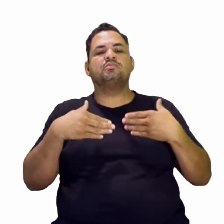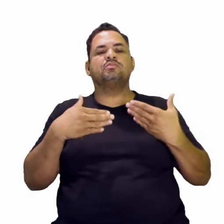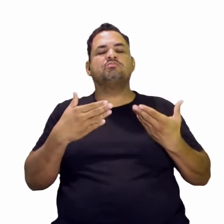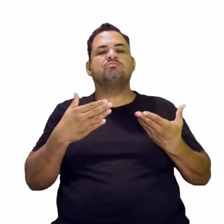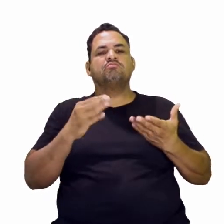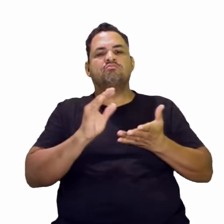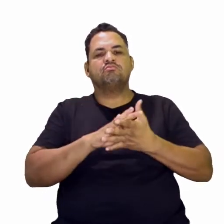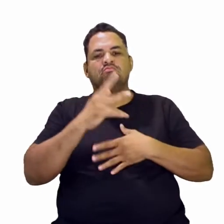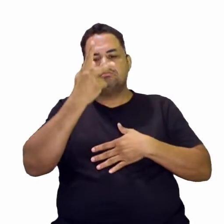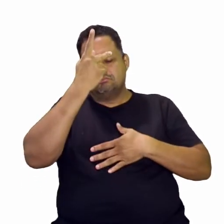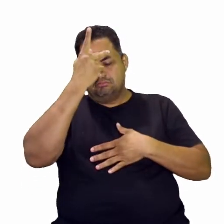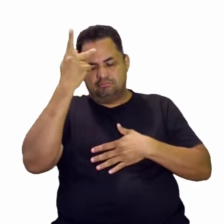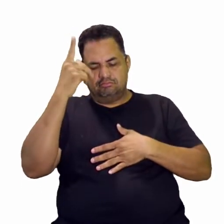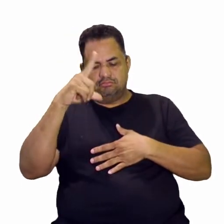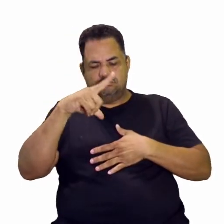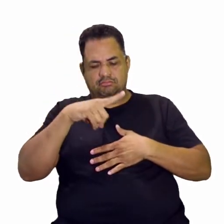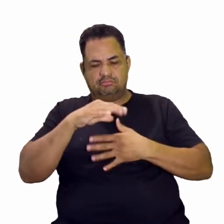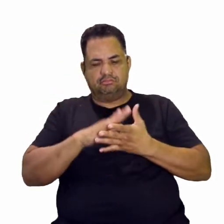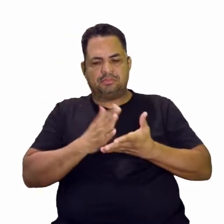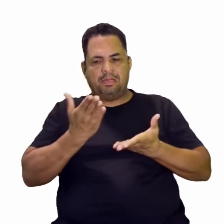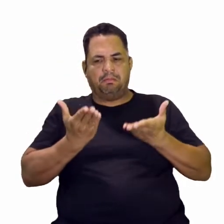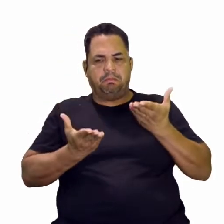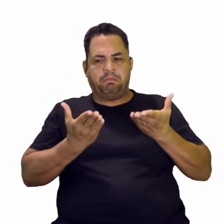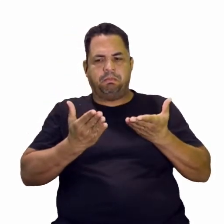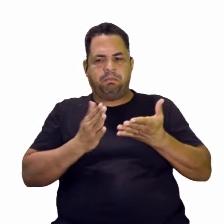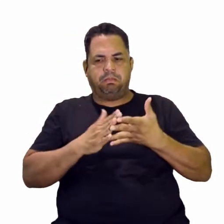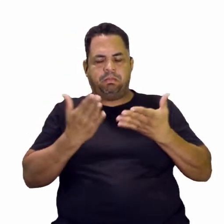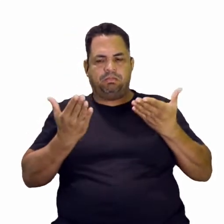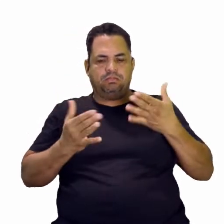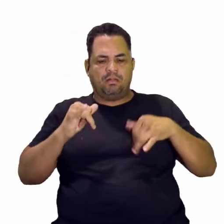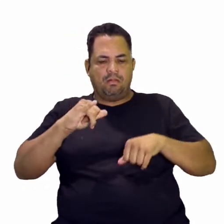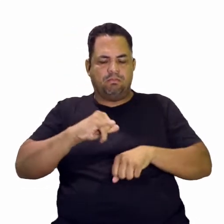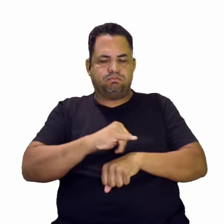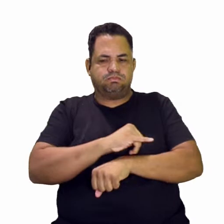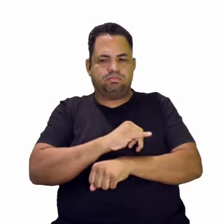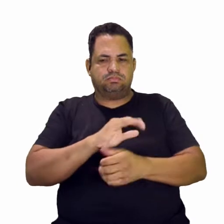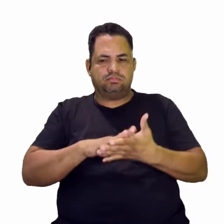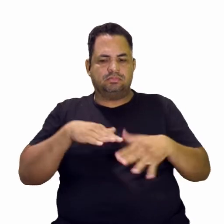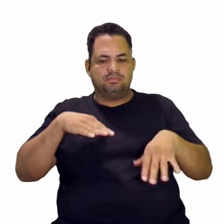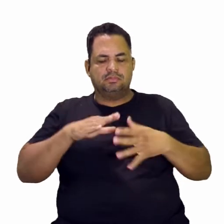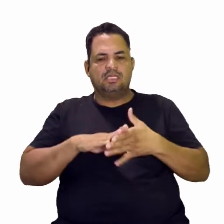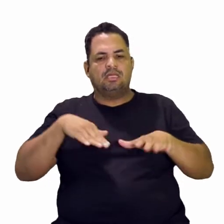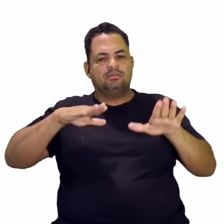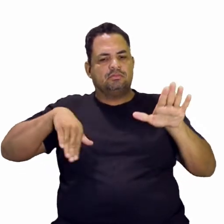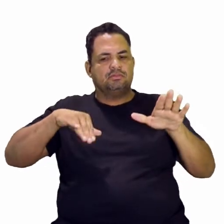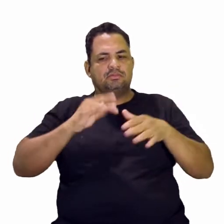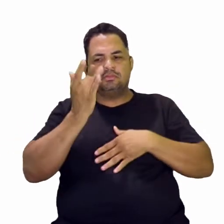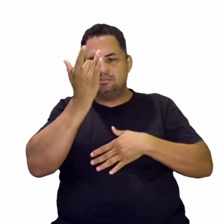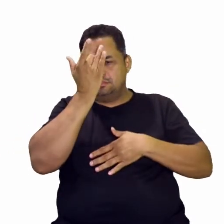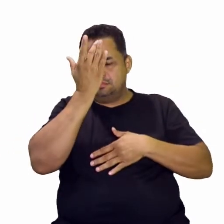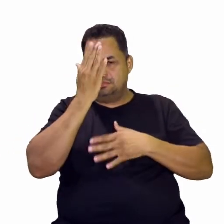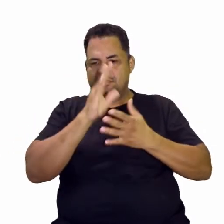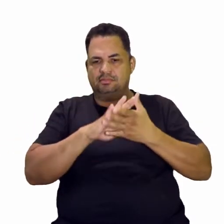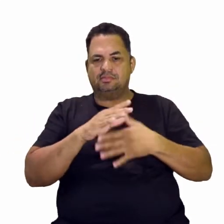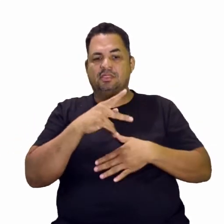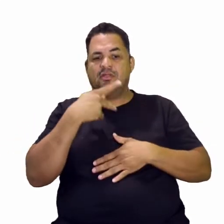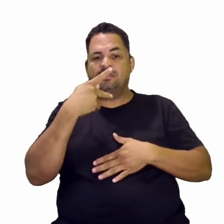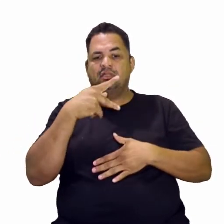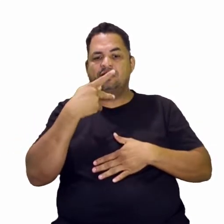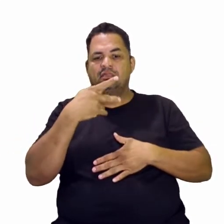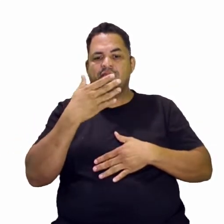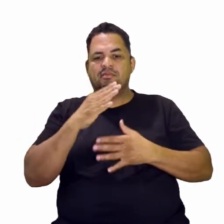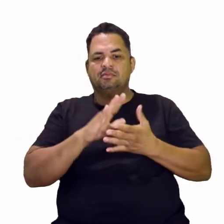peso em excesso vai aprender a nadar mais fácil? Nem sempre, tá, queridos? A gente está falando aqui